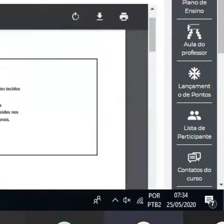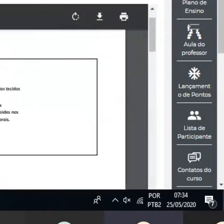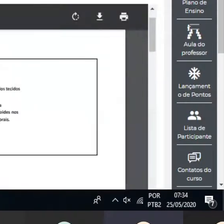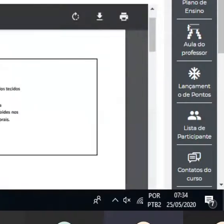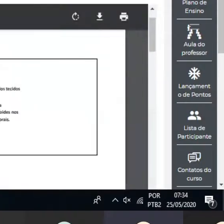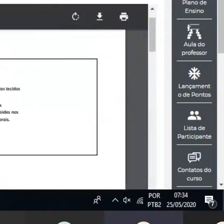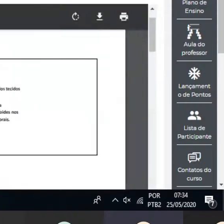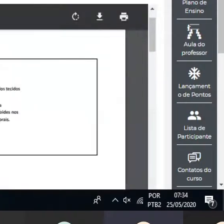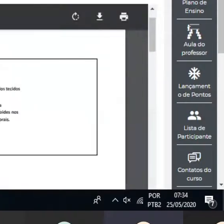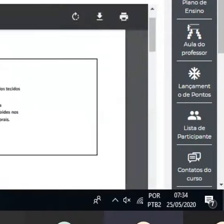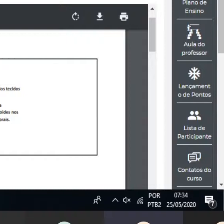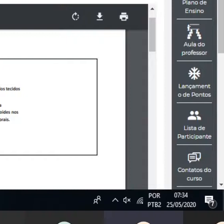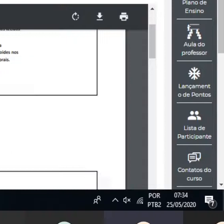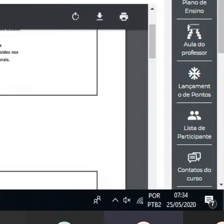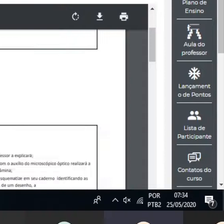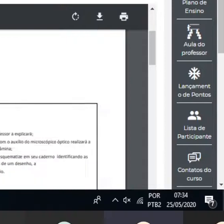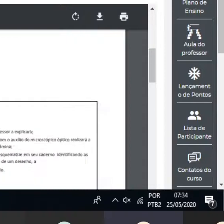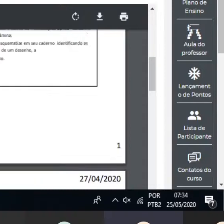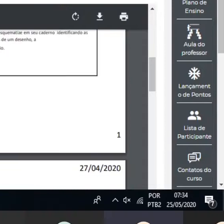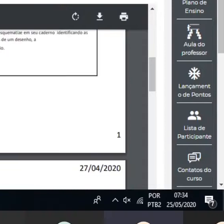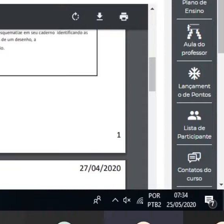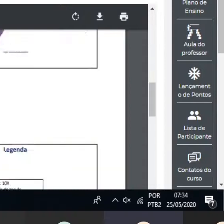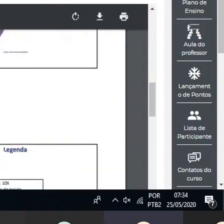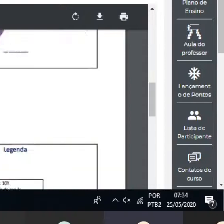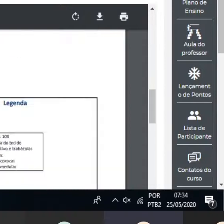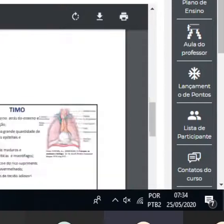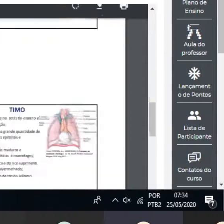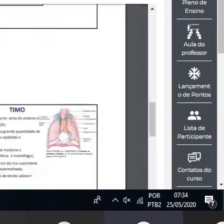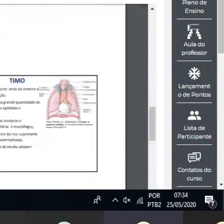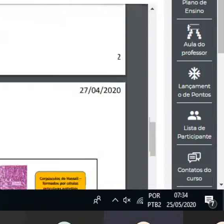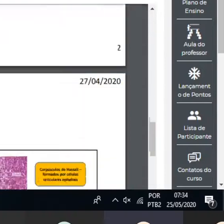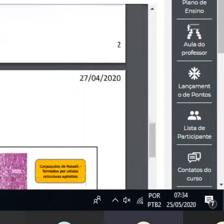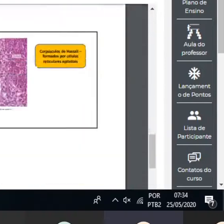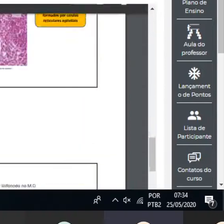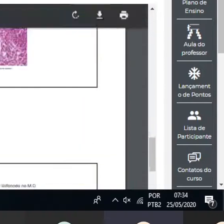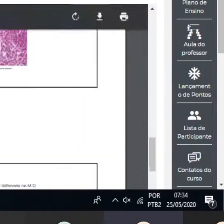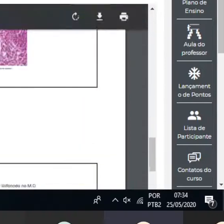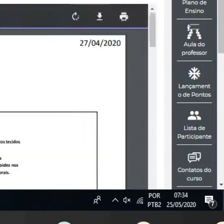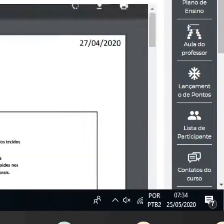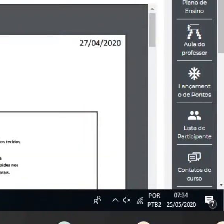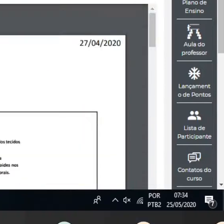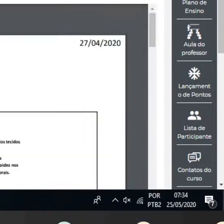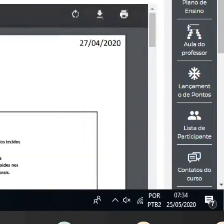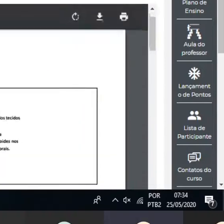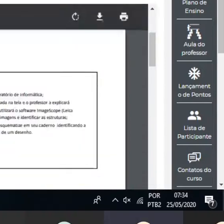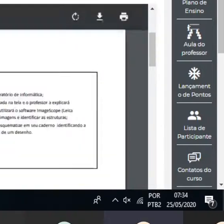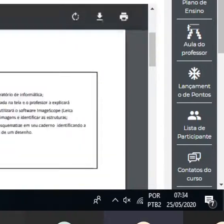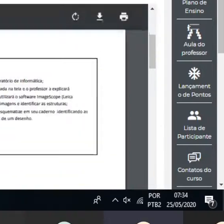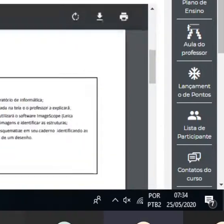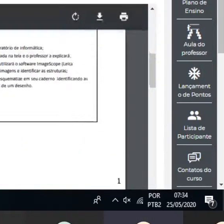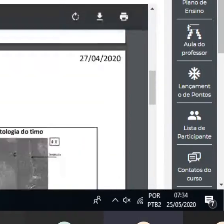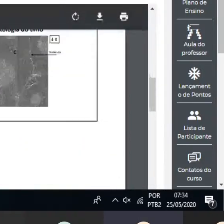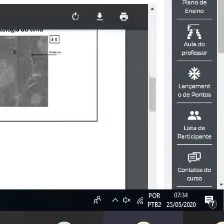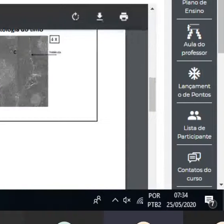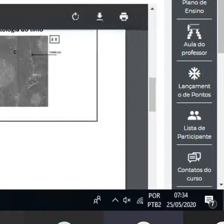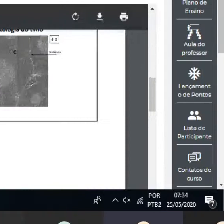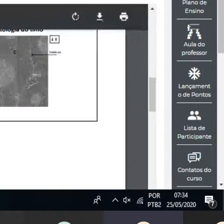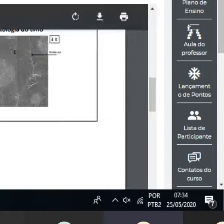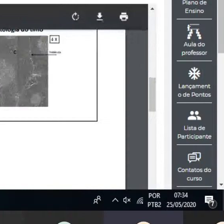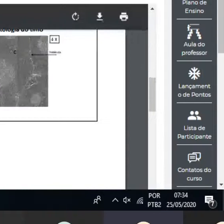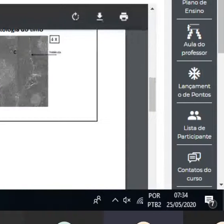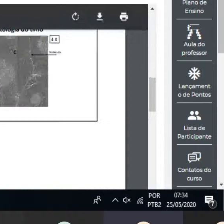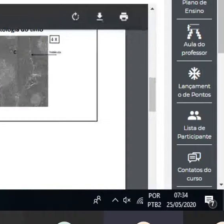ele... Slide aula prática normal, ele é preto e branco. Ah, não, ele é colorido também. Ah, esse aqui.